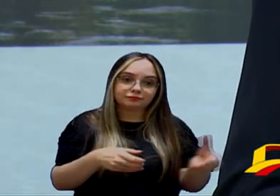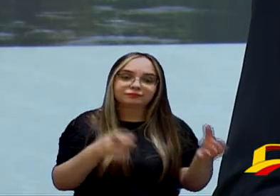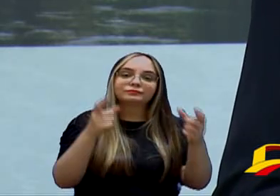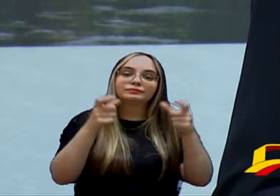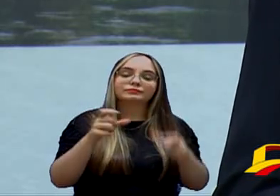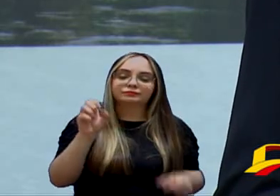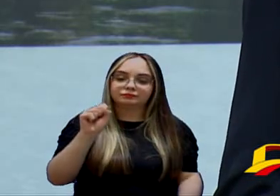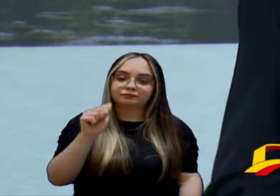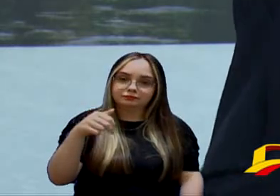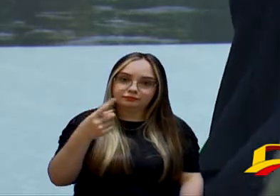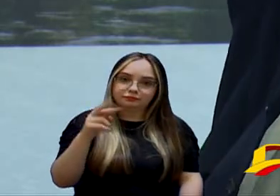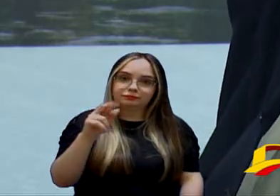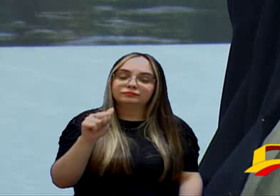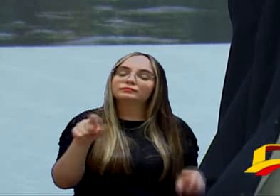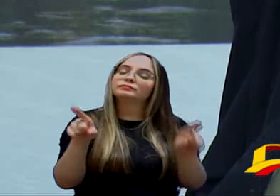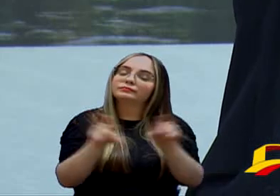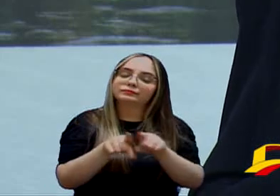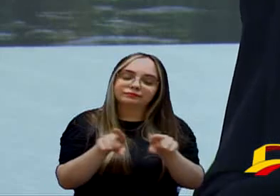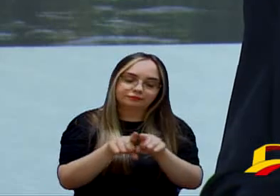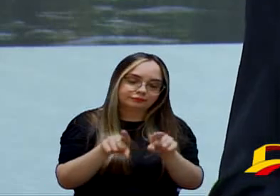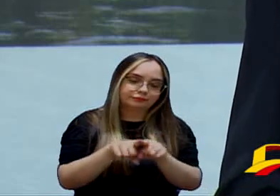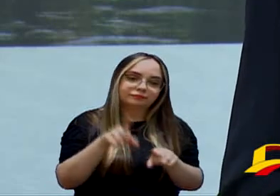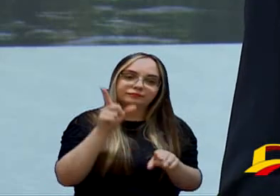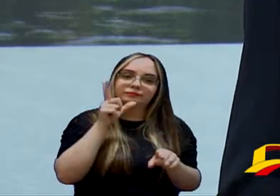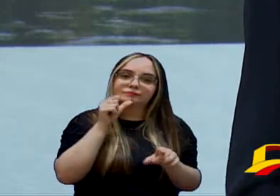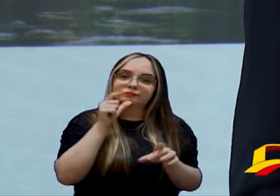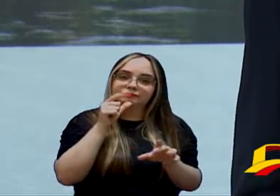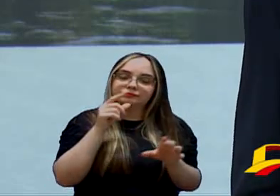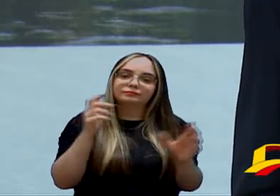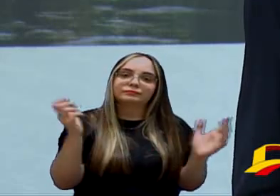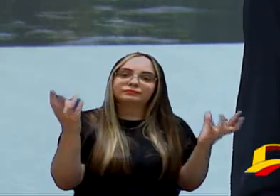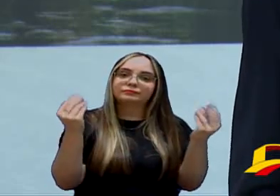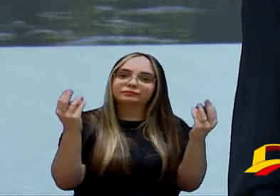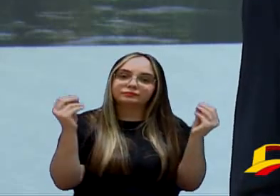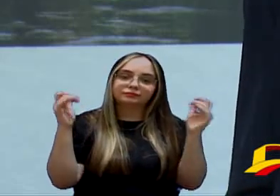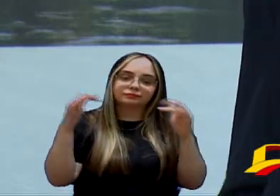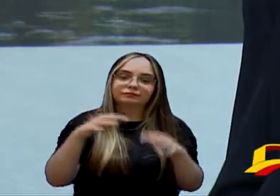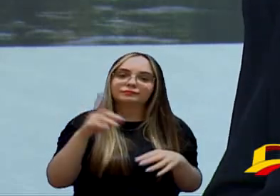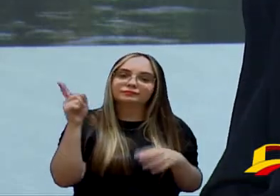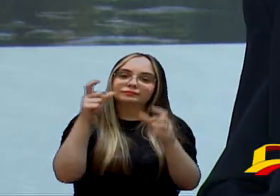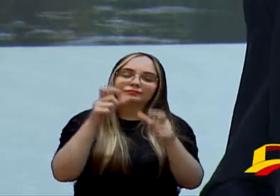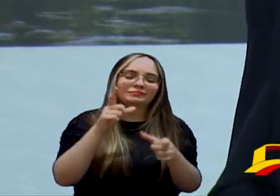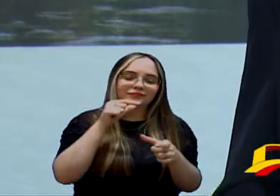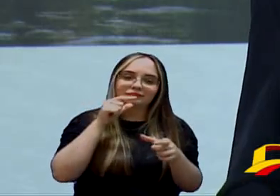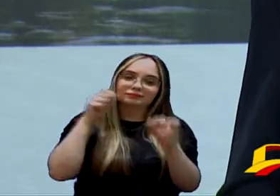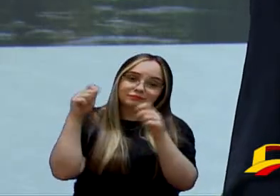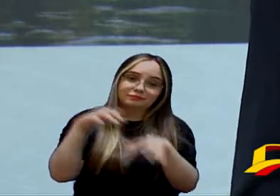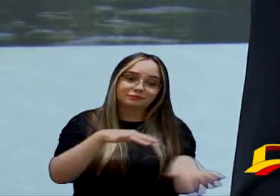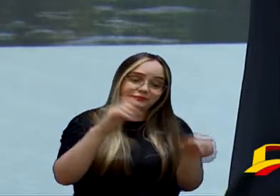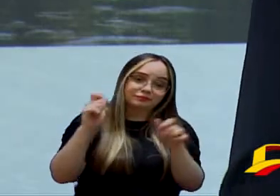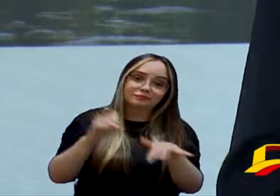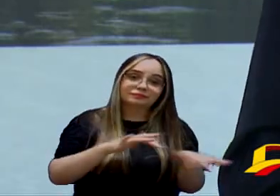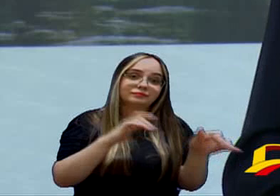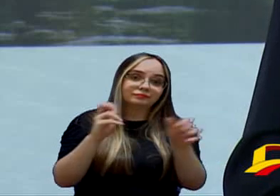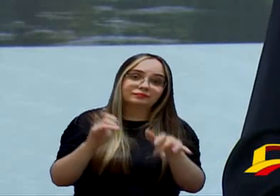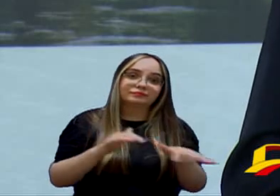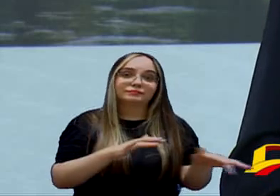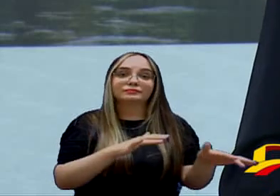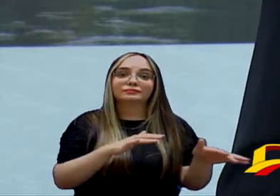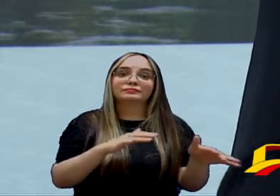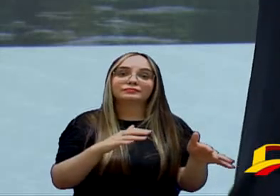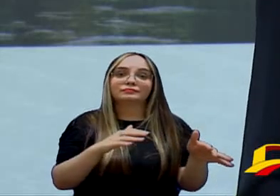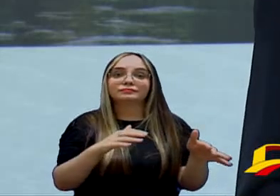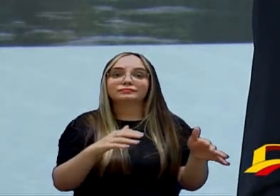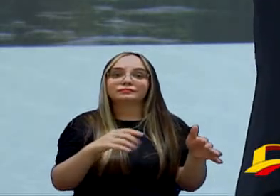Sandra também que acumula toda a água que desce do Emília do Sandra toda aquela região vai para o canto